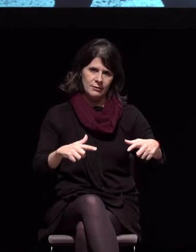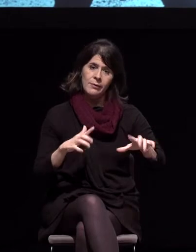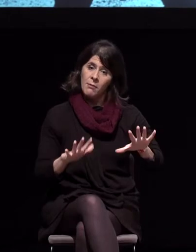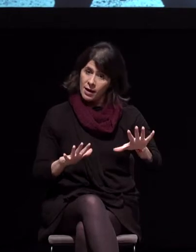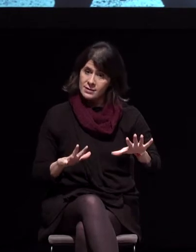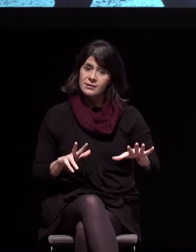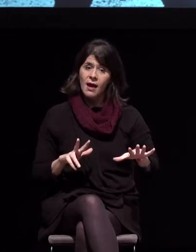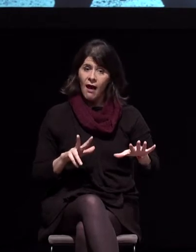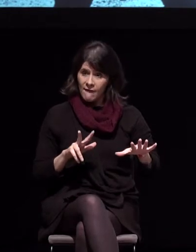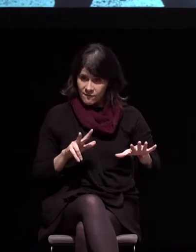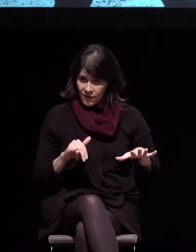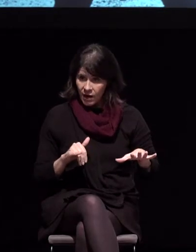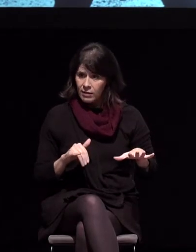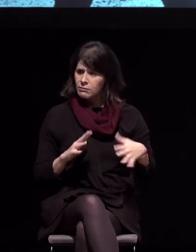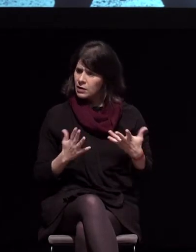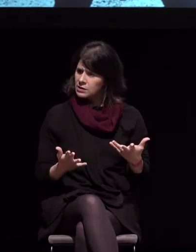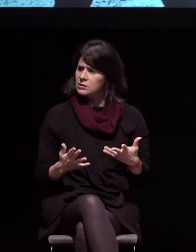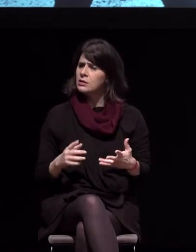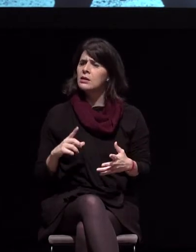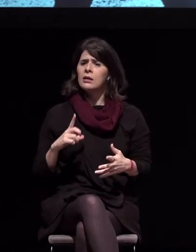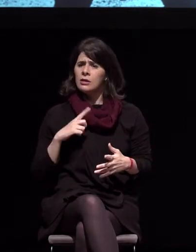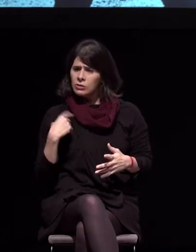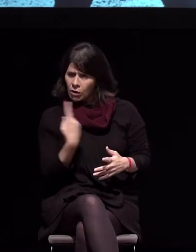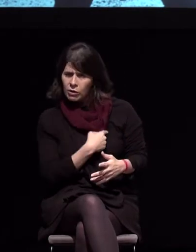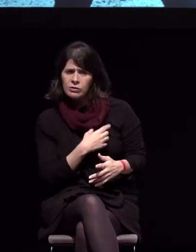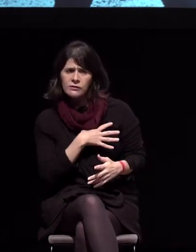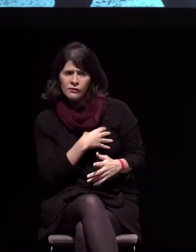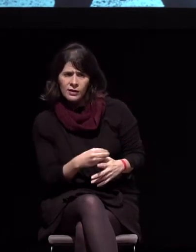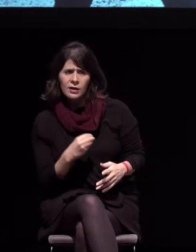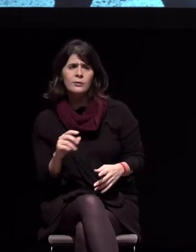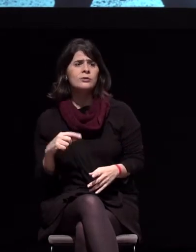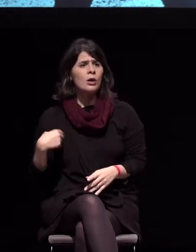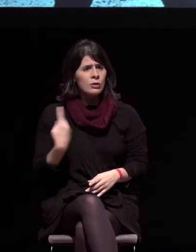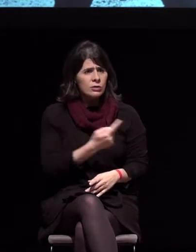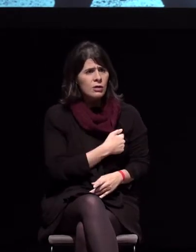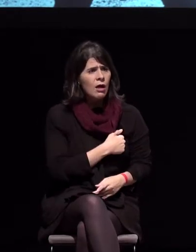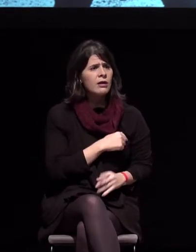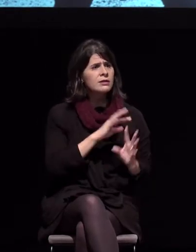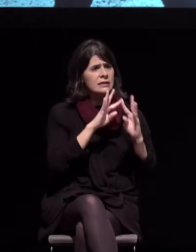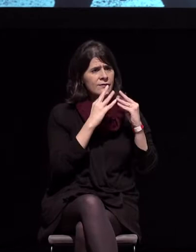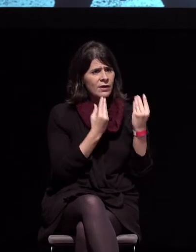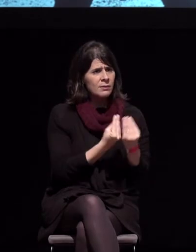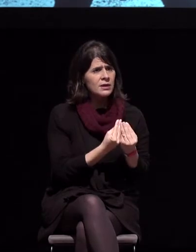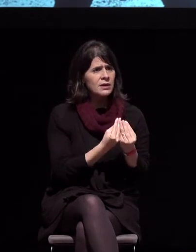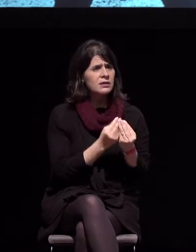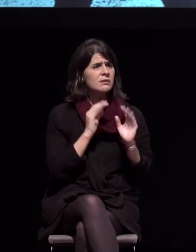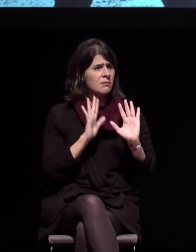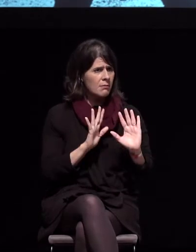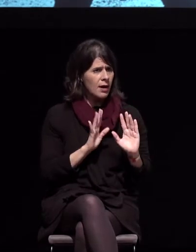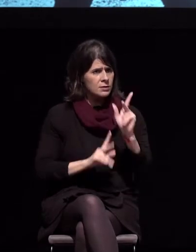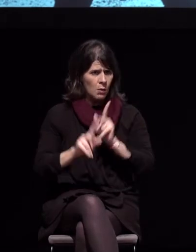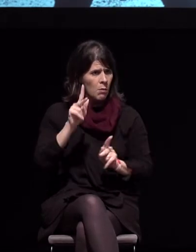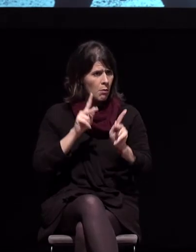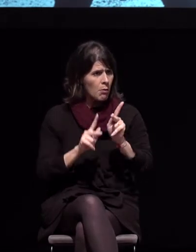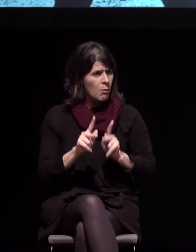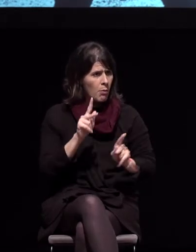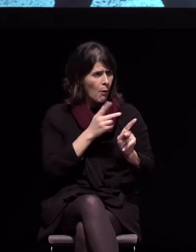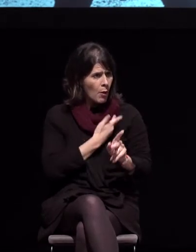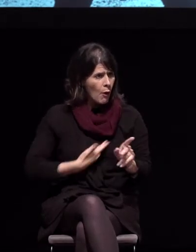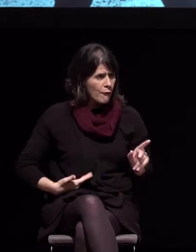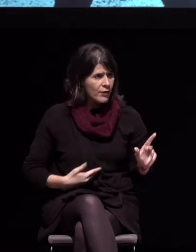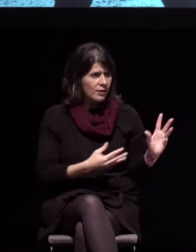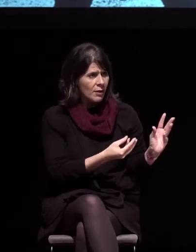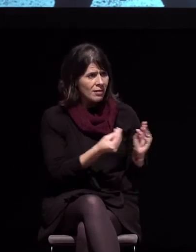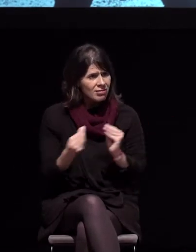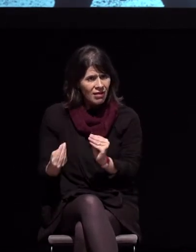nós chegamos aqui com nossos filhos, nossas famílias, e o poder público não traz nenhum equipamento público para cá, porque